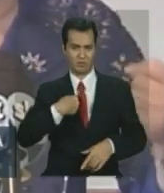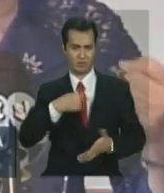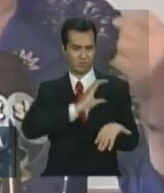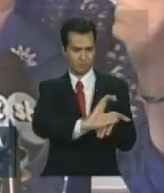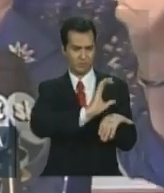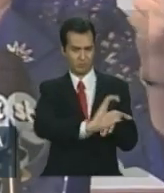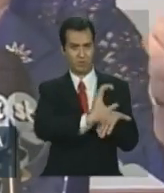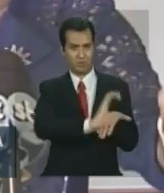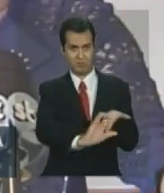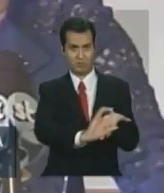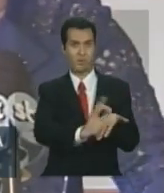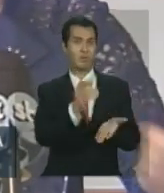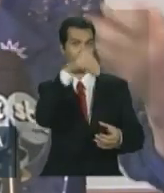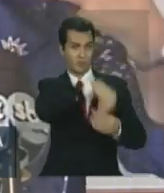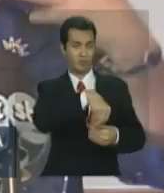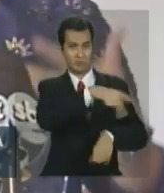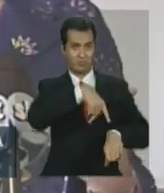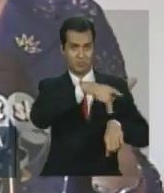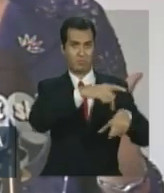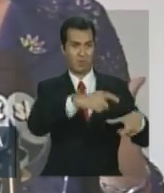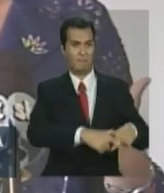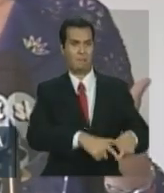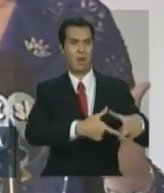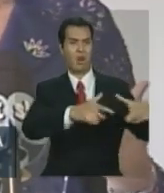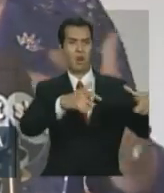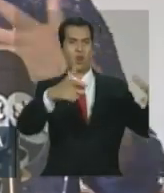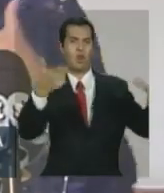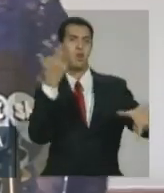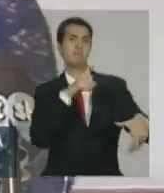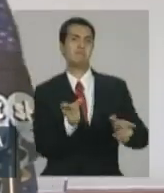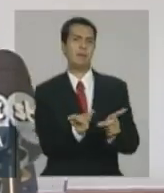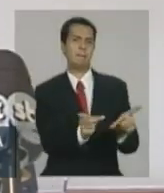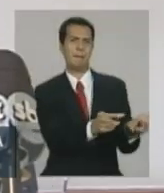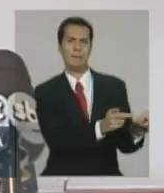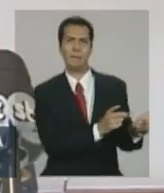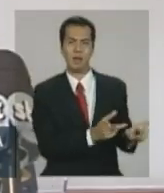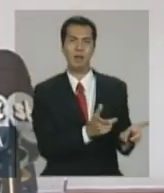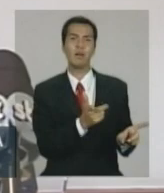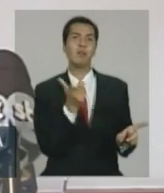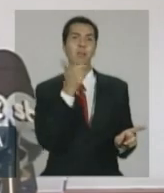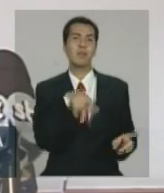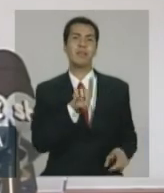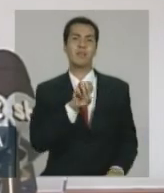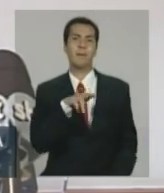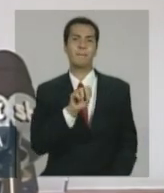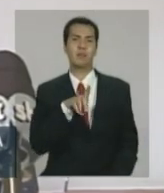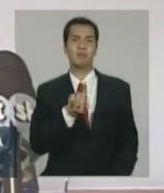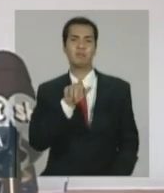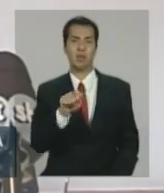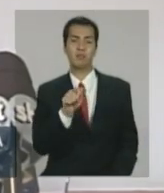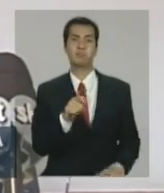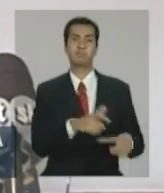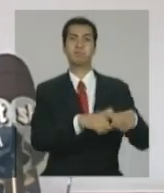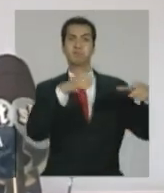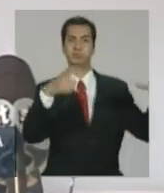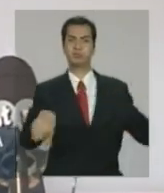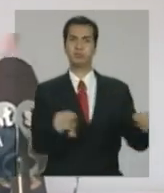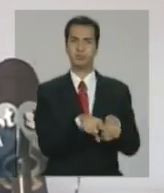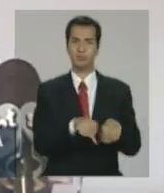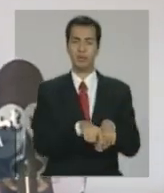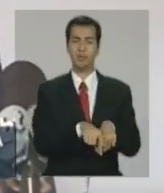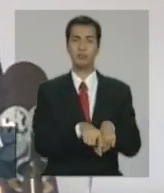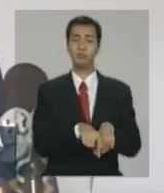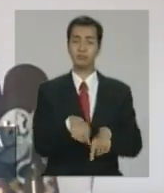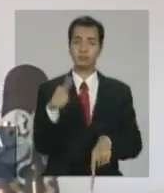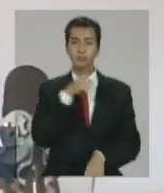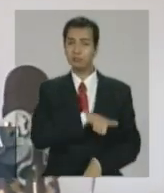eu amplio o meu mercado interno, eu me amplio a minha demanda. A China, por exemplo, ao estar preocupada e